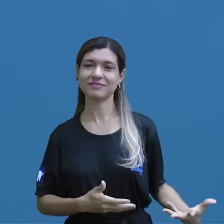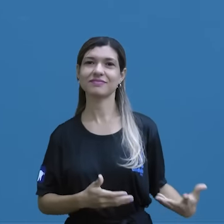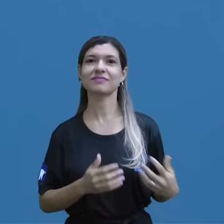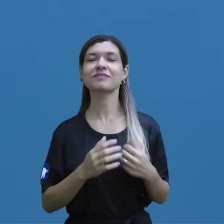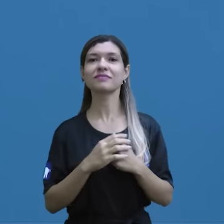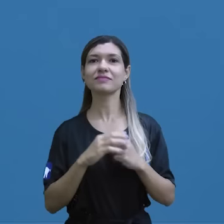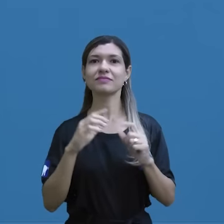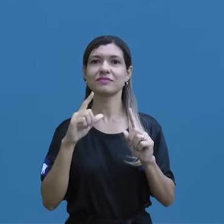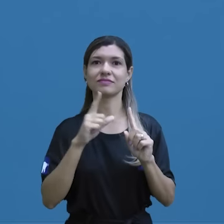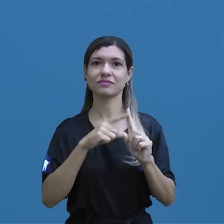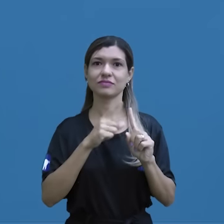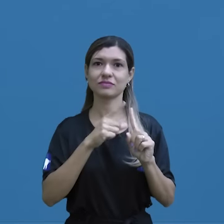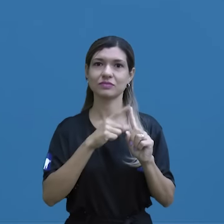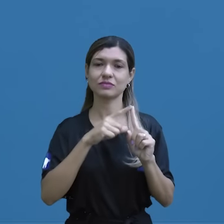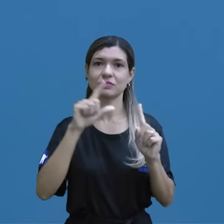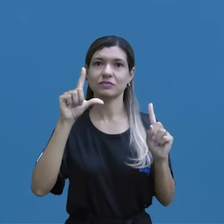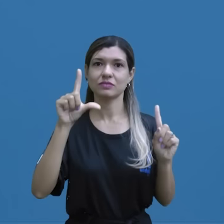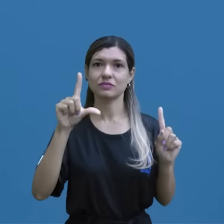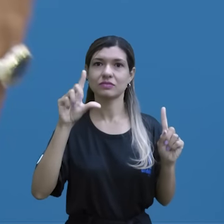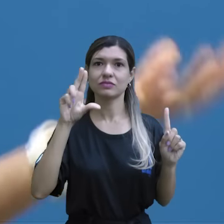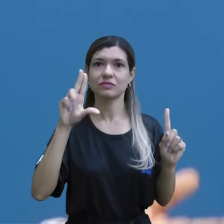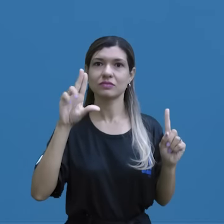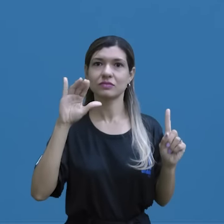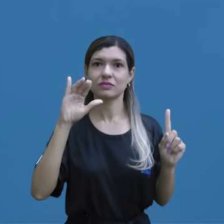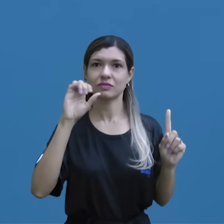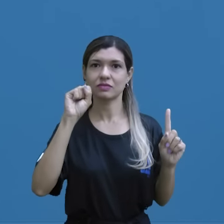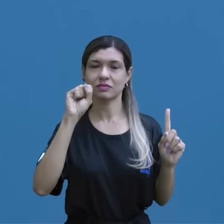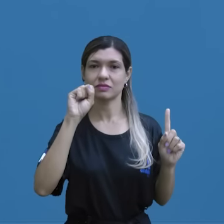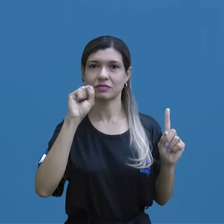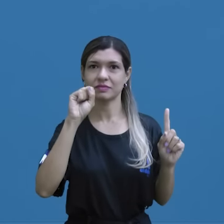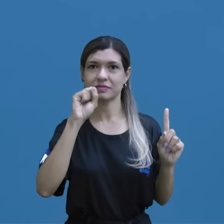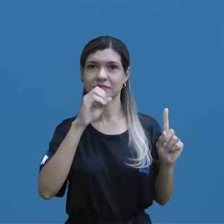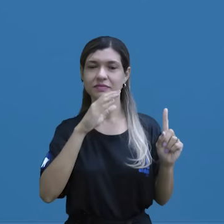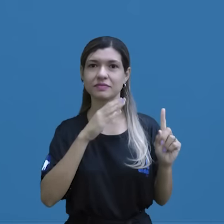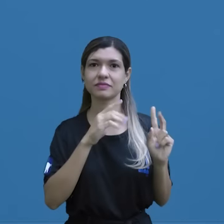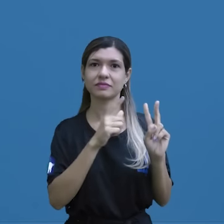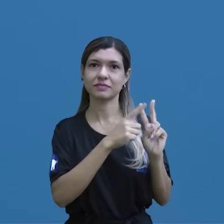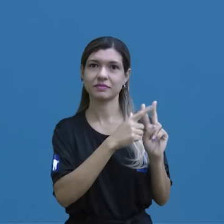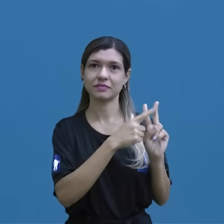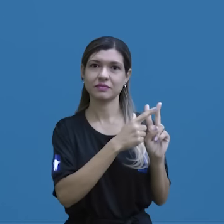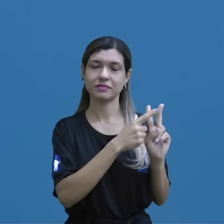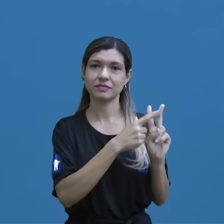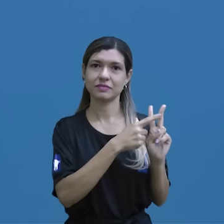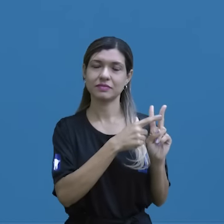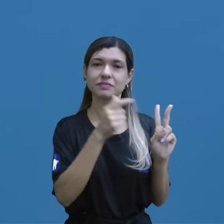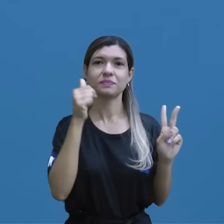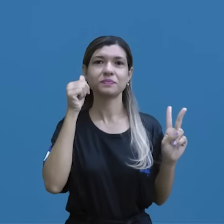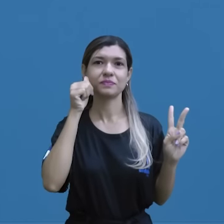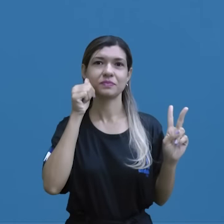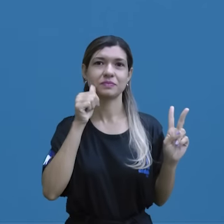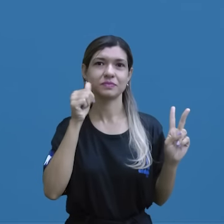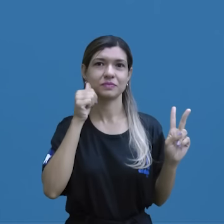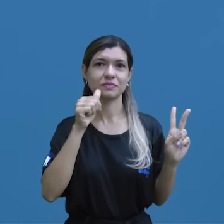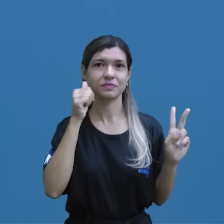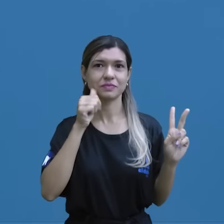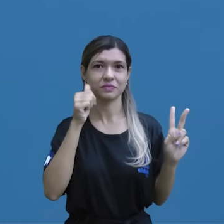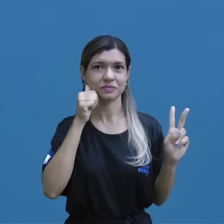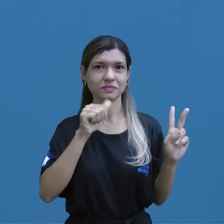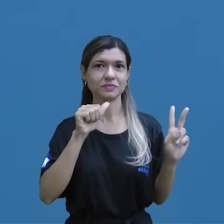da Clarice e ensaísta, enfim, tem uma obra voltada para Clarice, que é a Nádia Batella Gottlieb, e